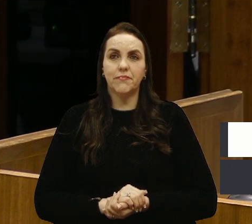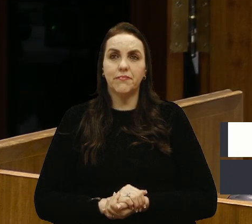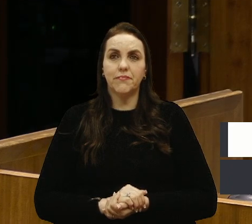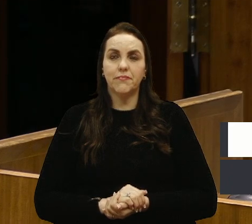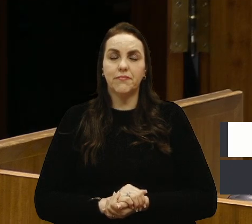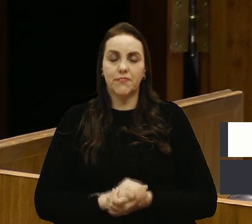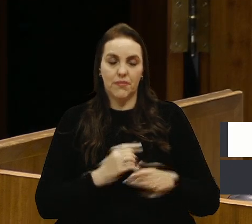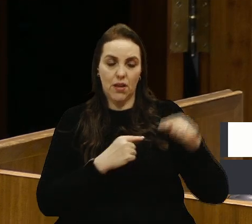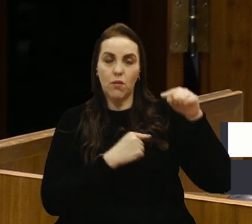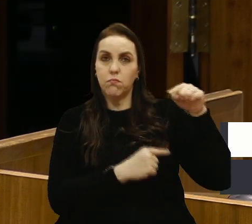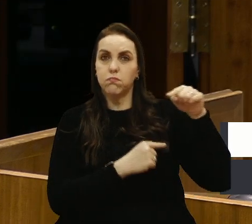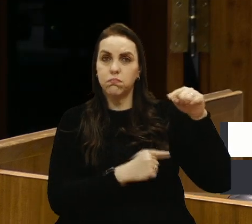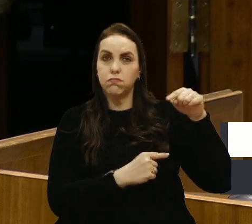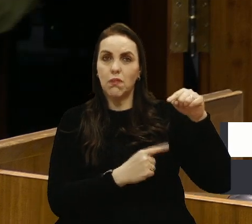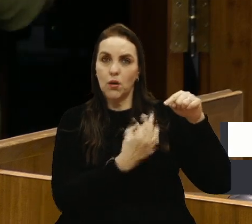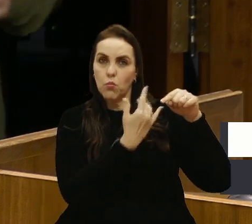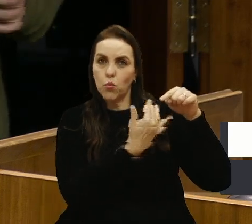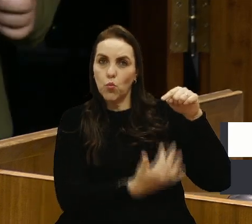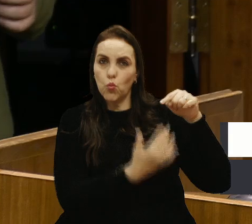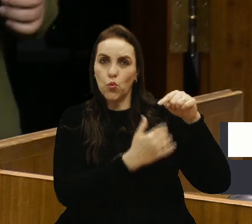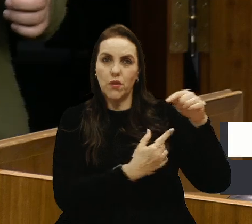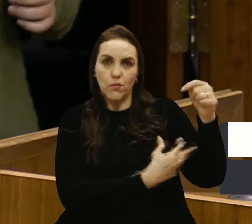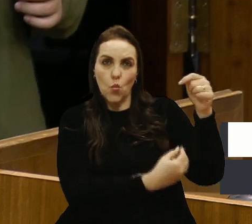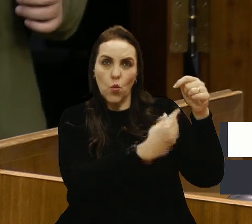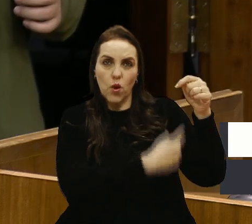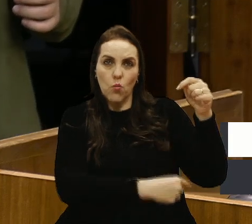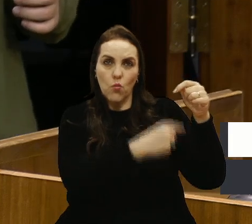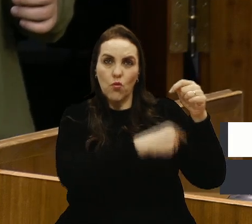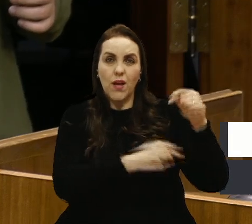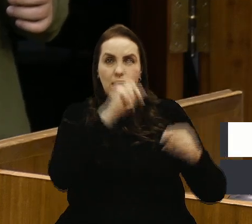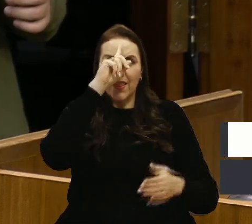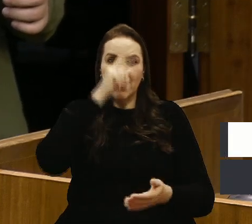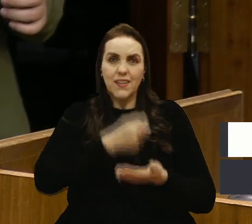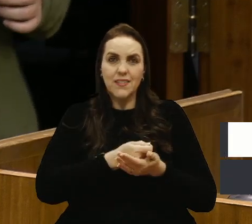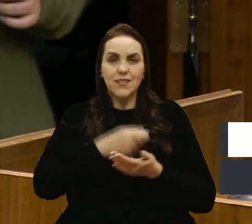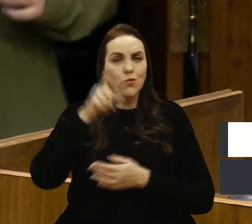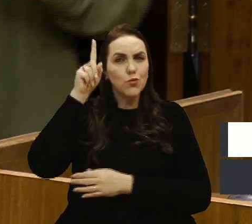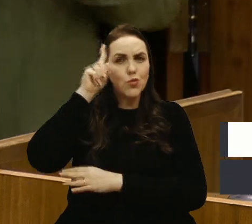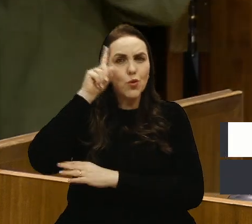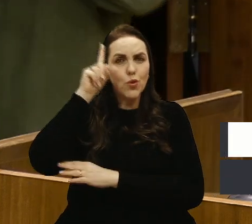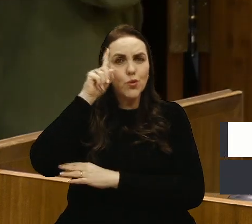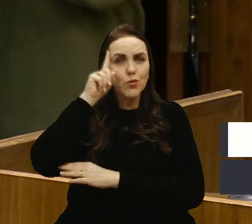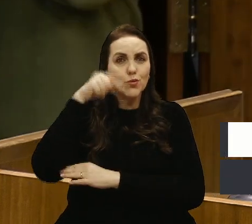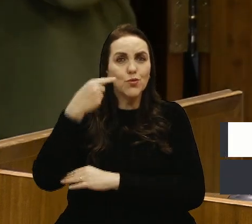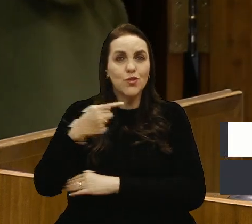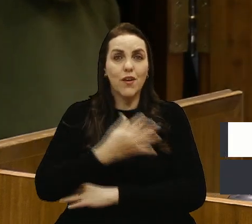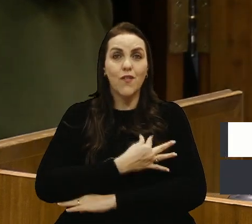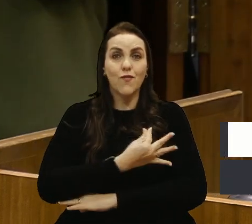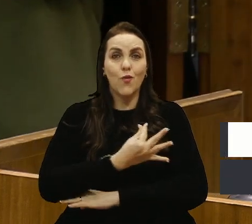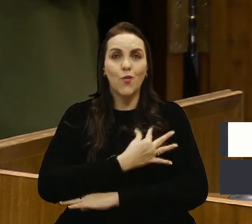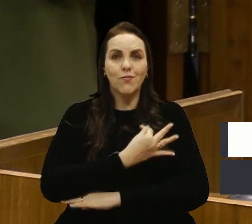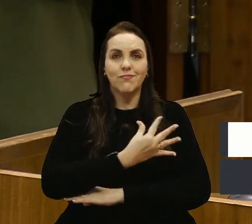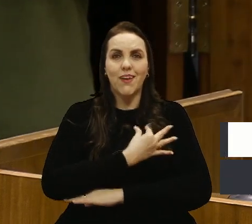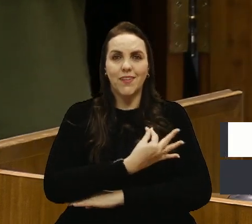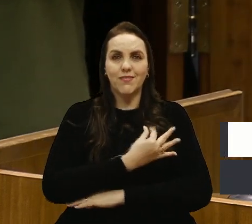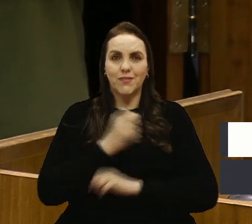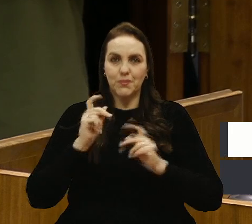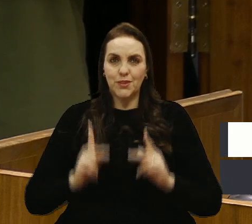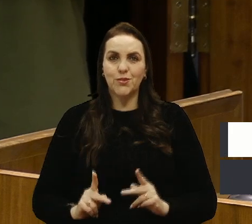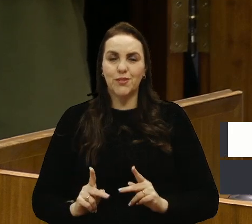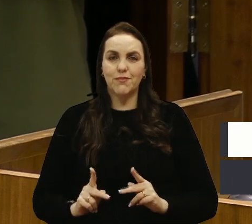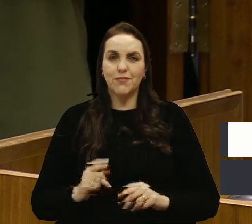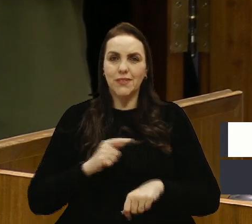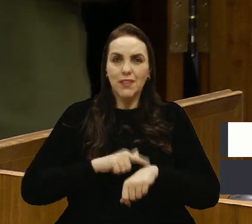Cada bolsa coletada é fruto de uma decisão diária de voluntariado de alguém, que dedicou